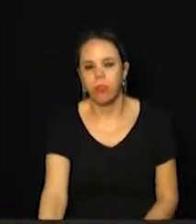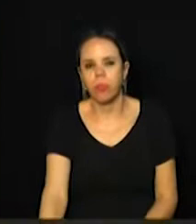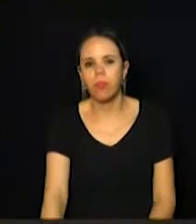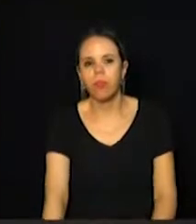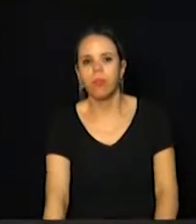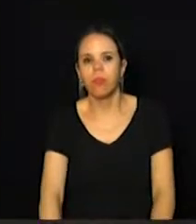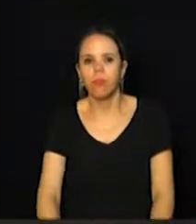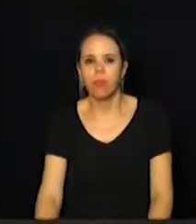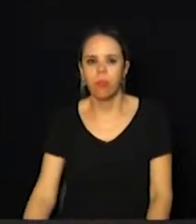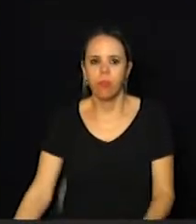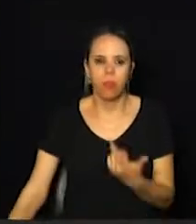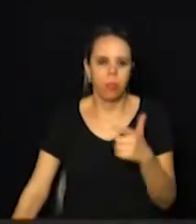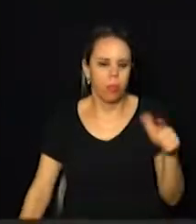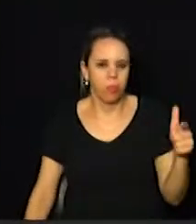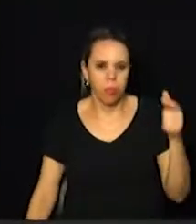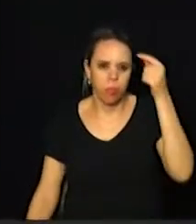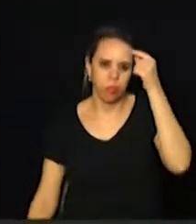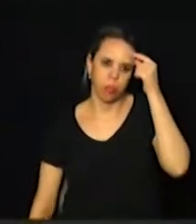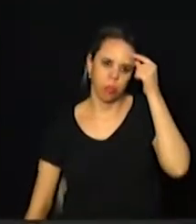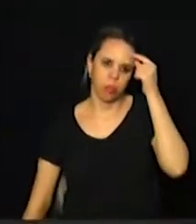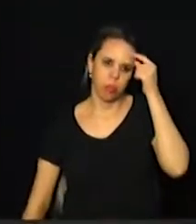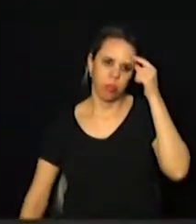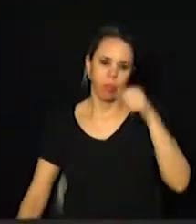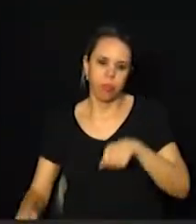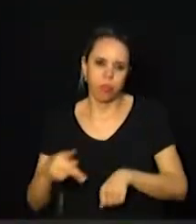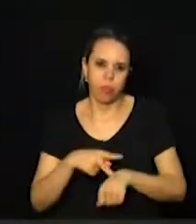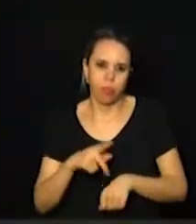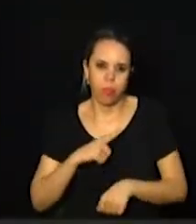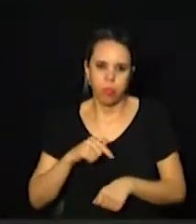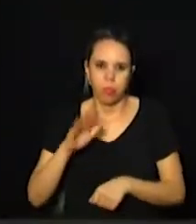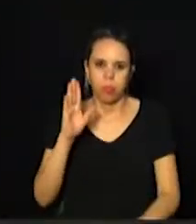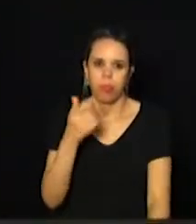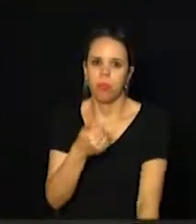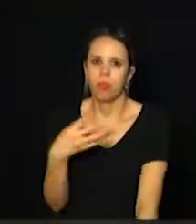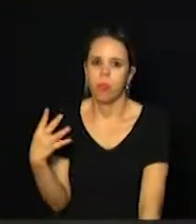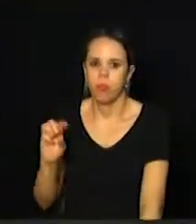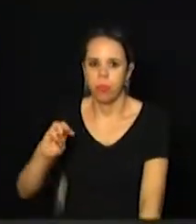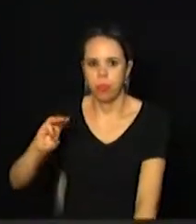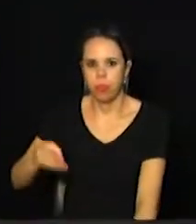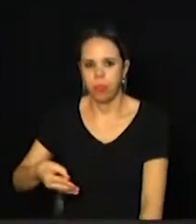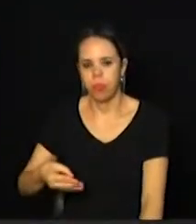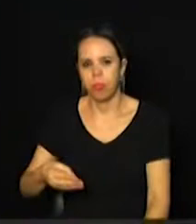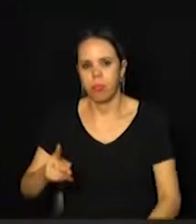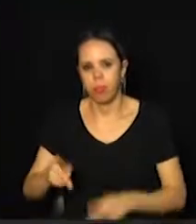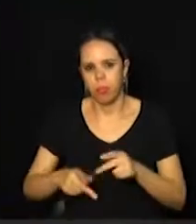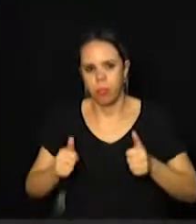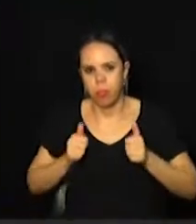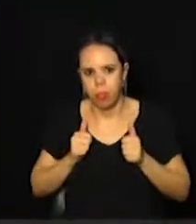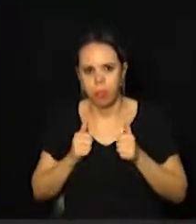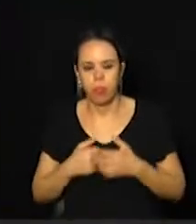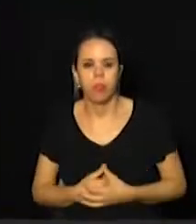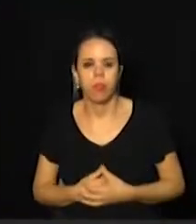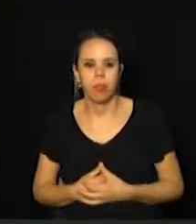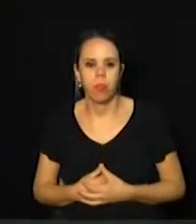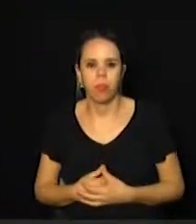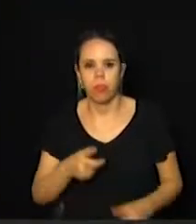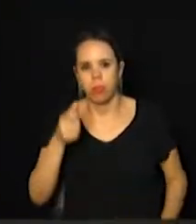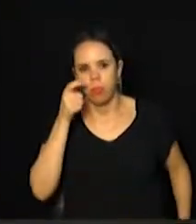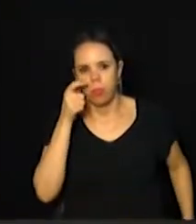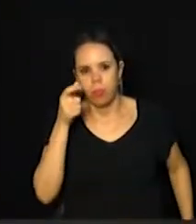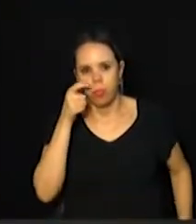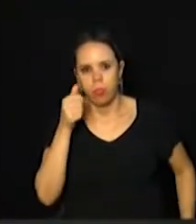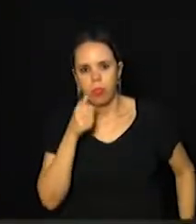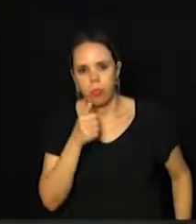ele não deve ter consciência aqui no nosso país nós temos mais de 14 milhões de desempregados nós vemos